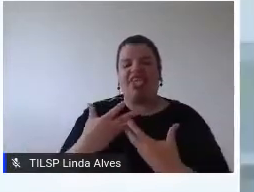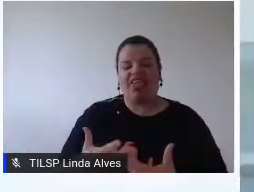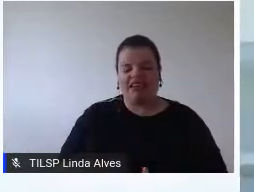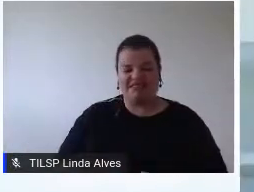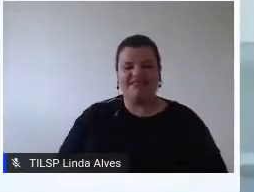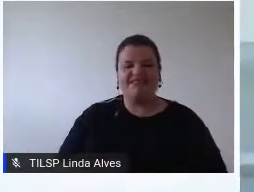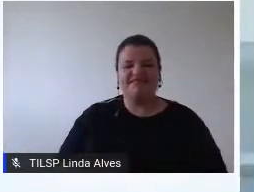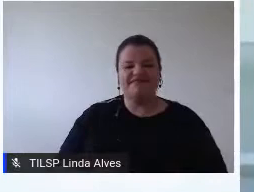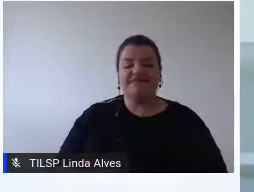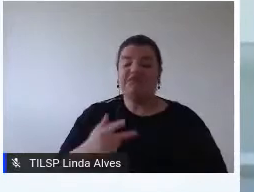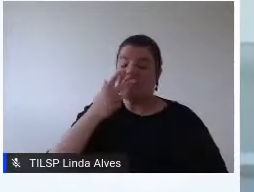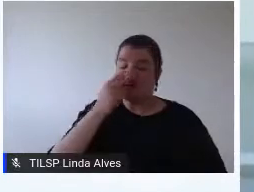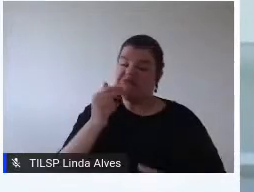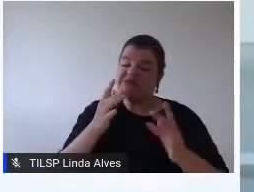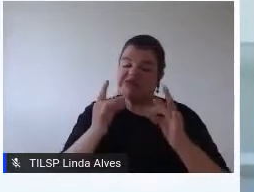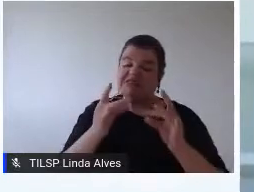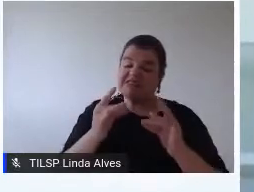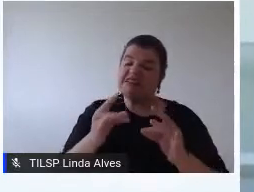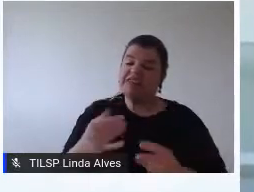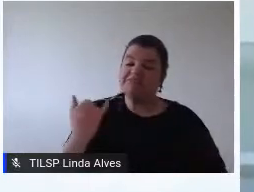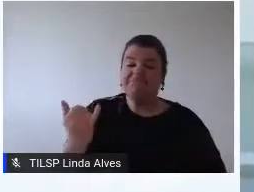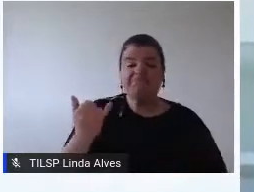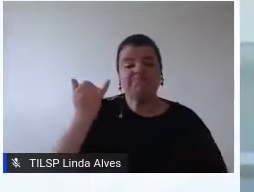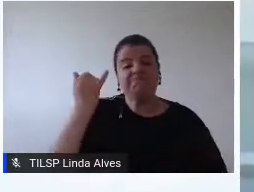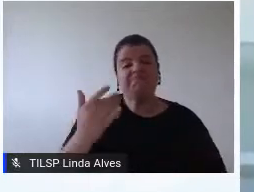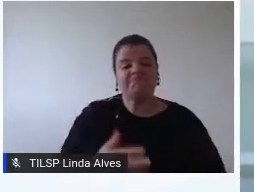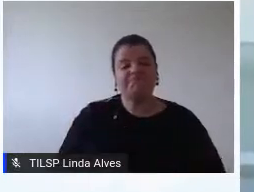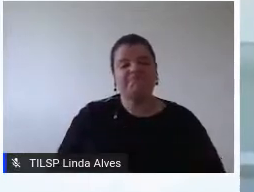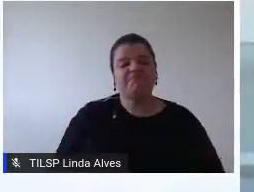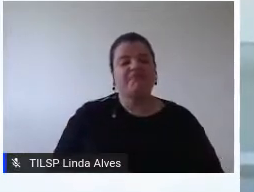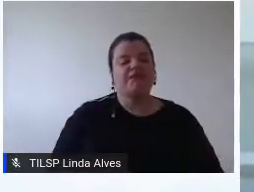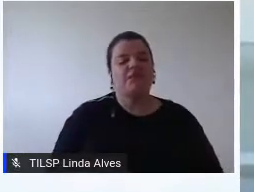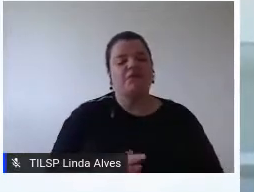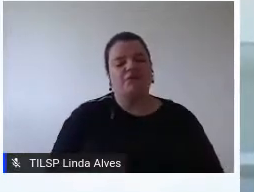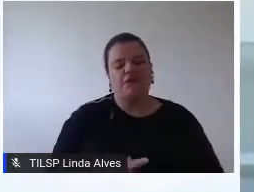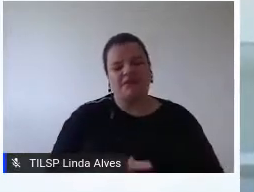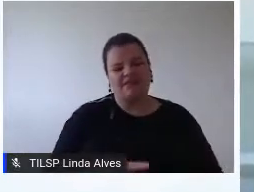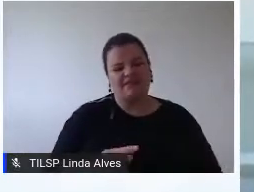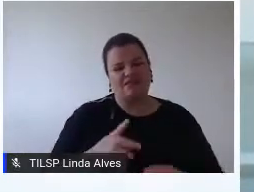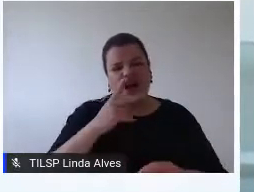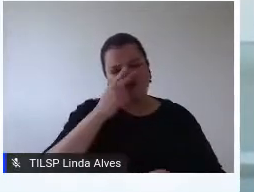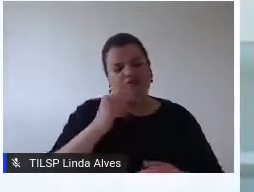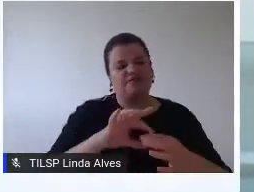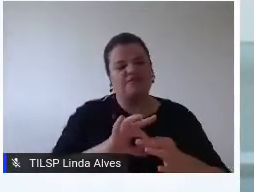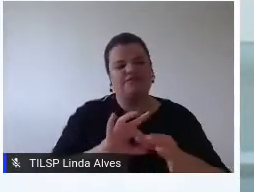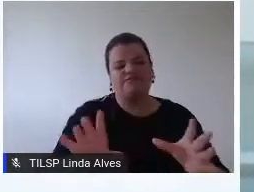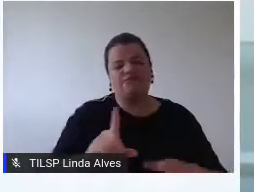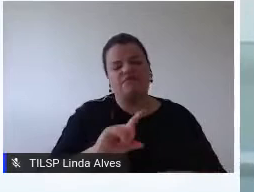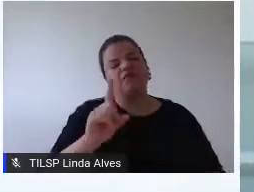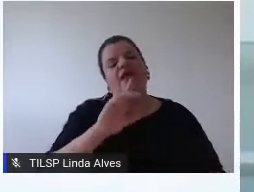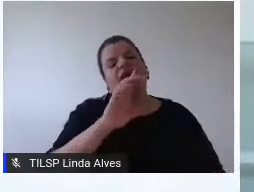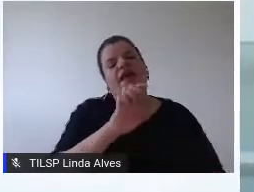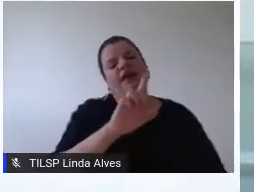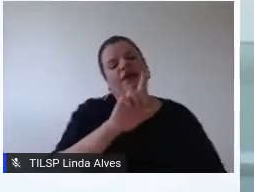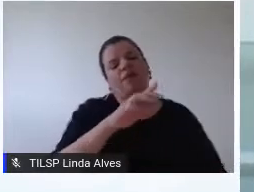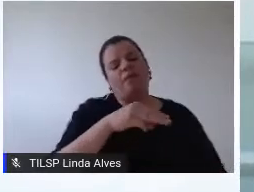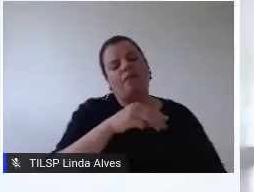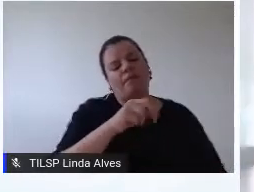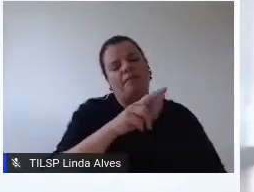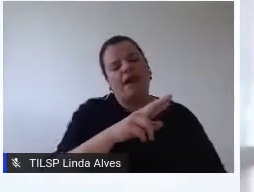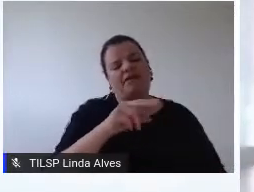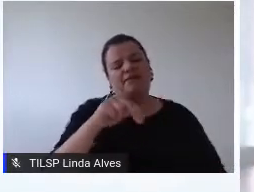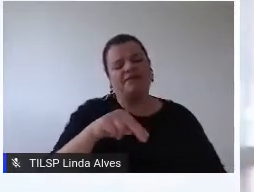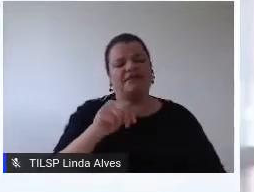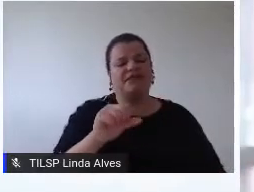Então, esse é um detalhe também relevante que pode inviabilizar o nome do Elmar Nascimento.